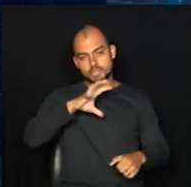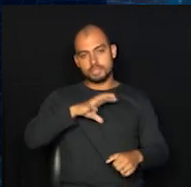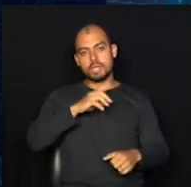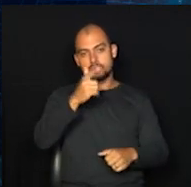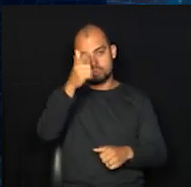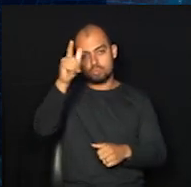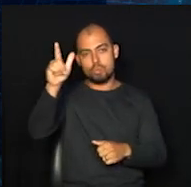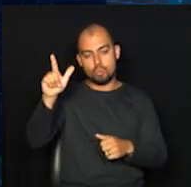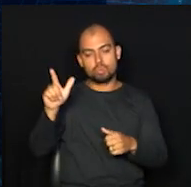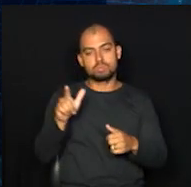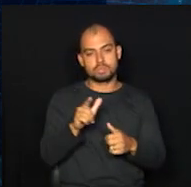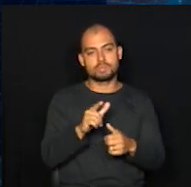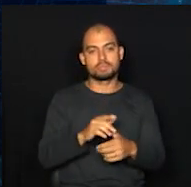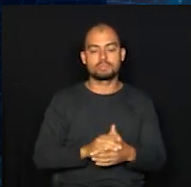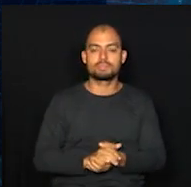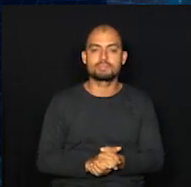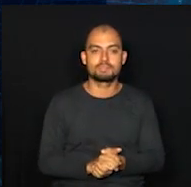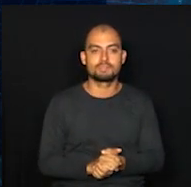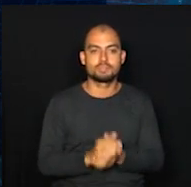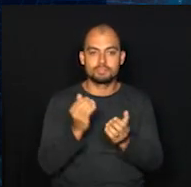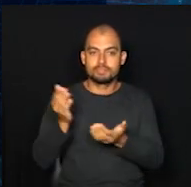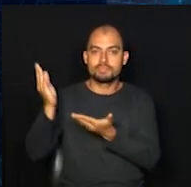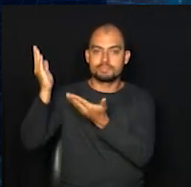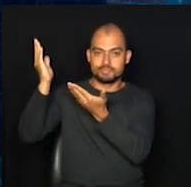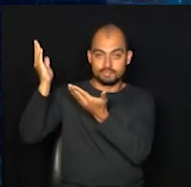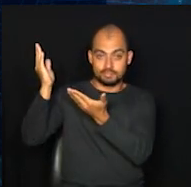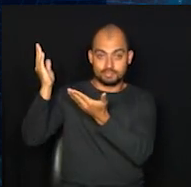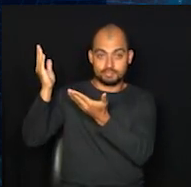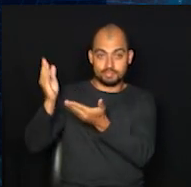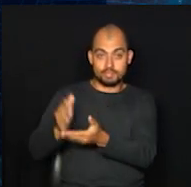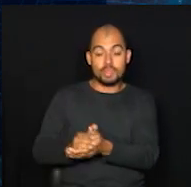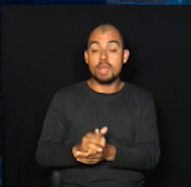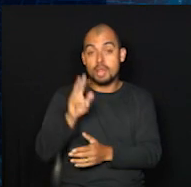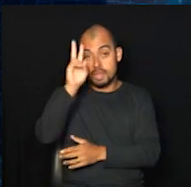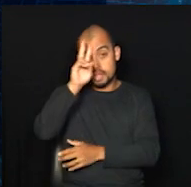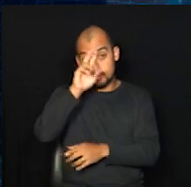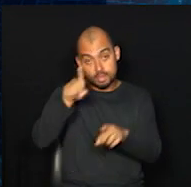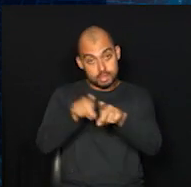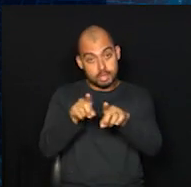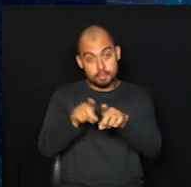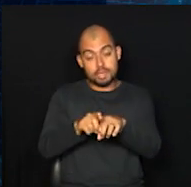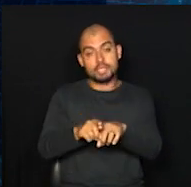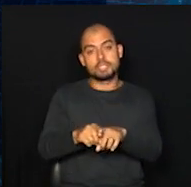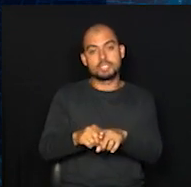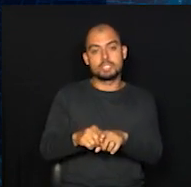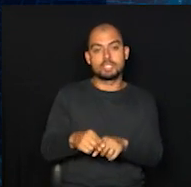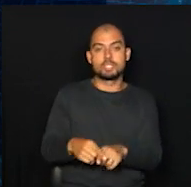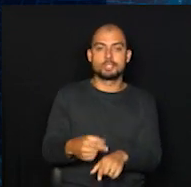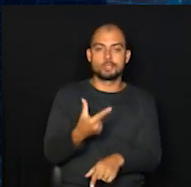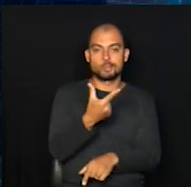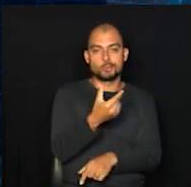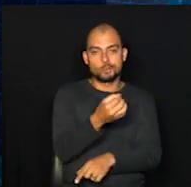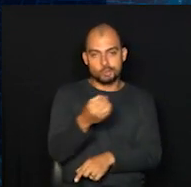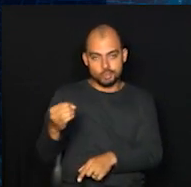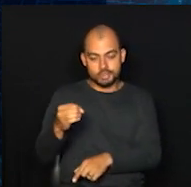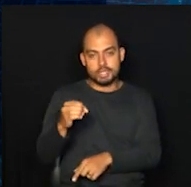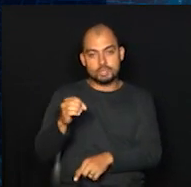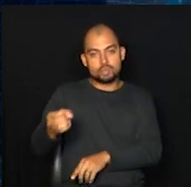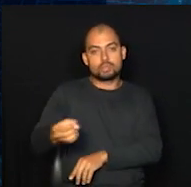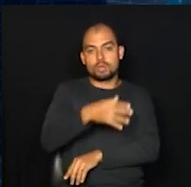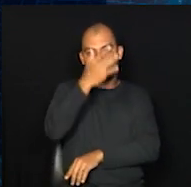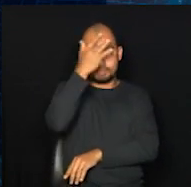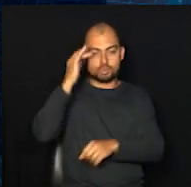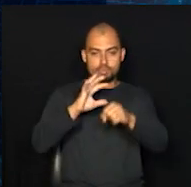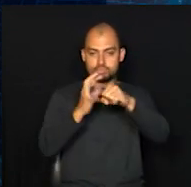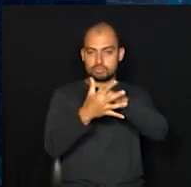Posse, Pedreira, Olambra e Morungaba. Só lembrando, 200 novos casos na cidade de Campinas.